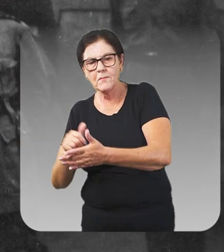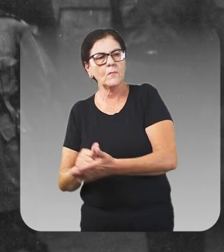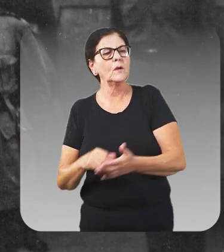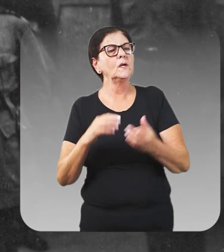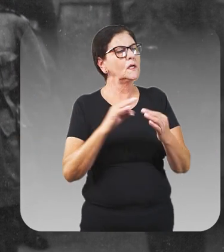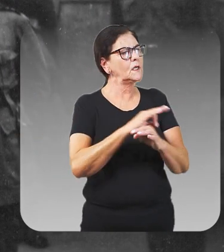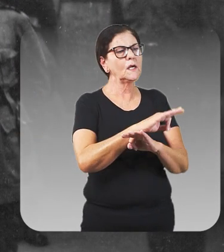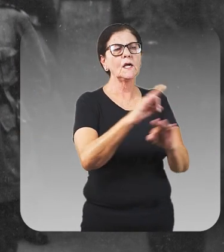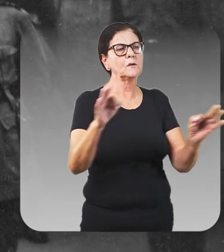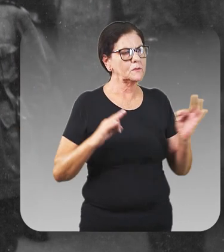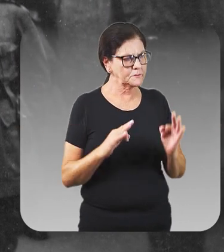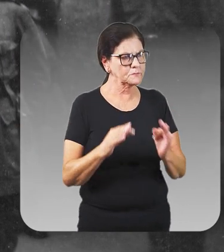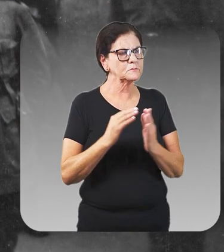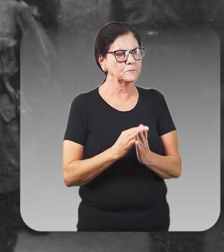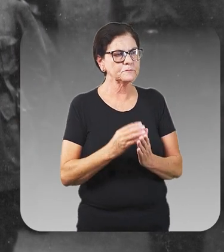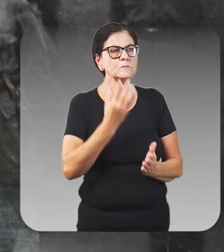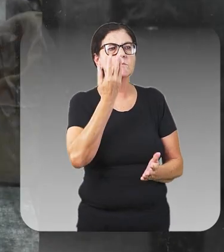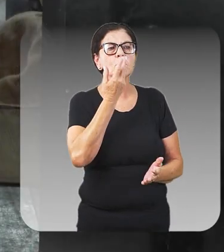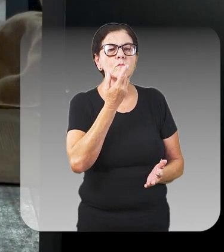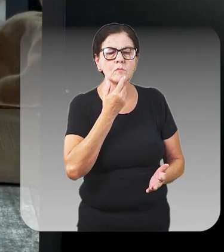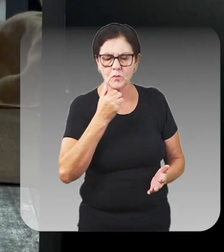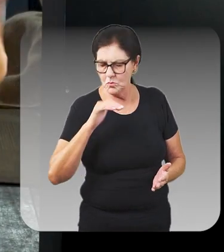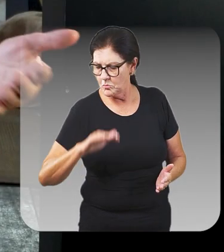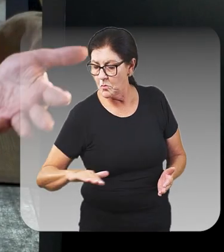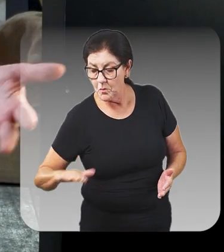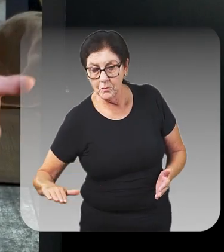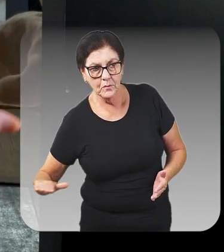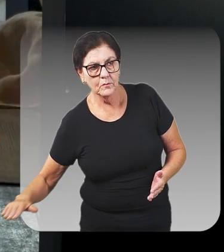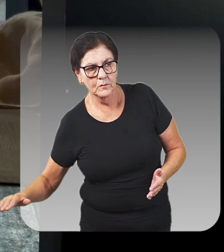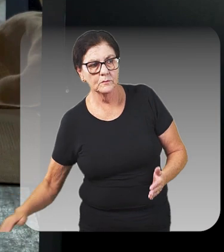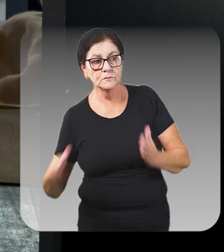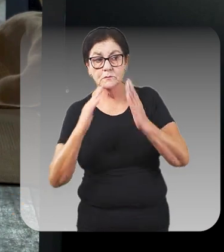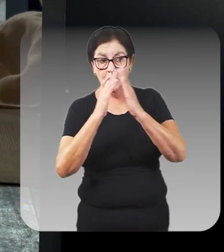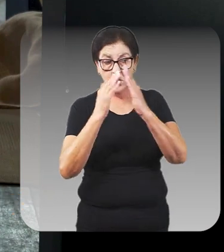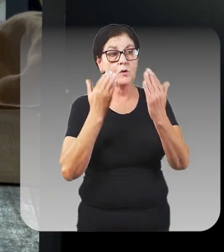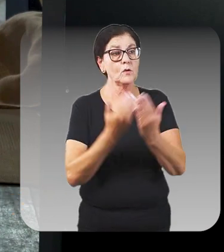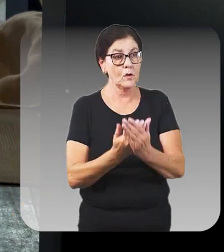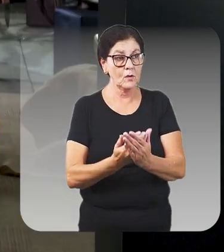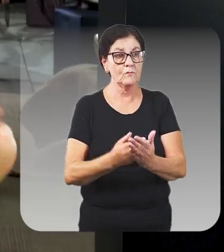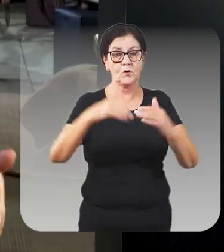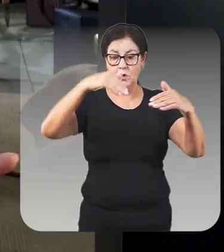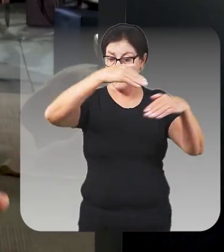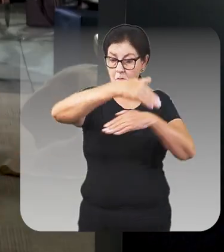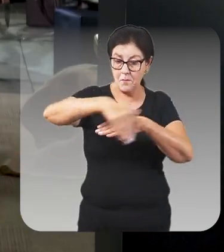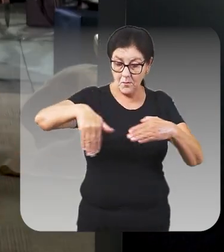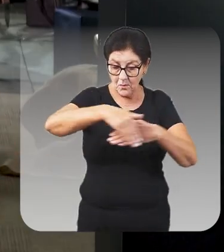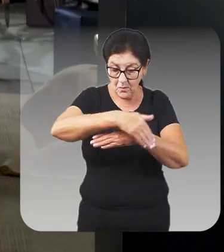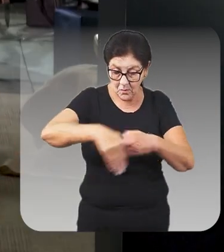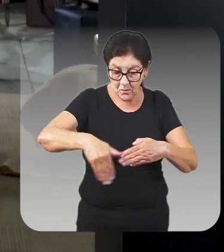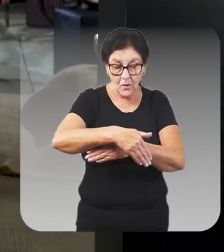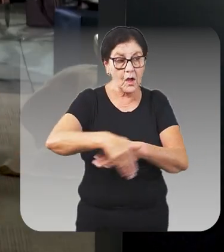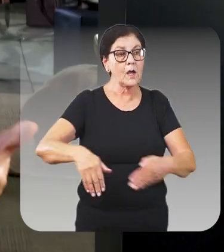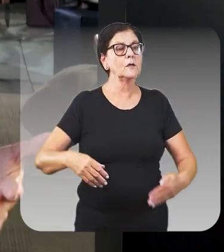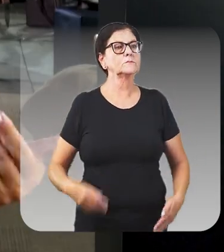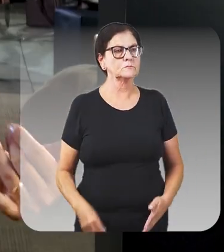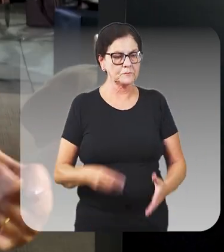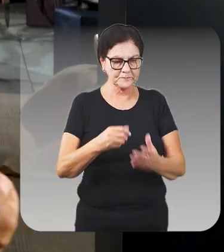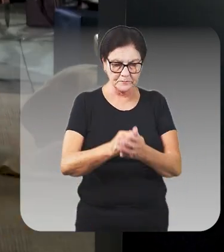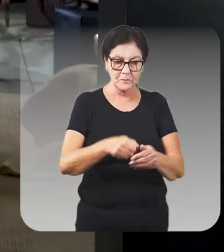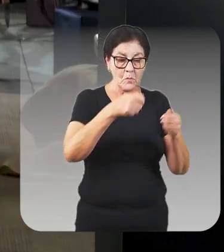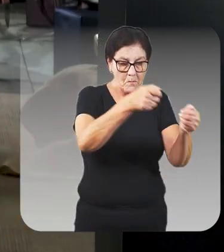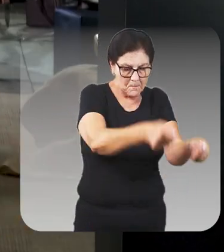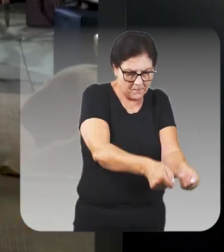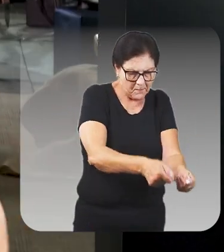participou da Revolução de 32. Inclusive, as crianças da Escola Coronel Augusto César foram até a estação aguardar a